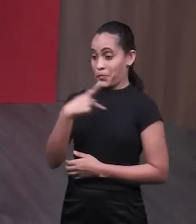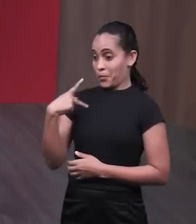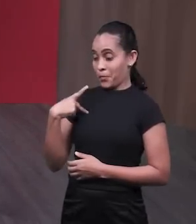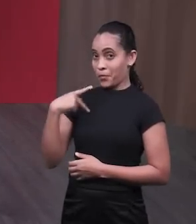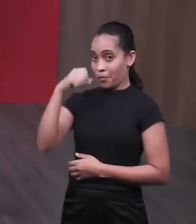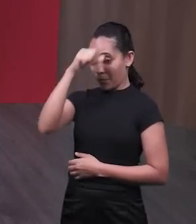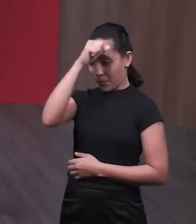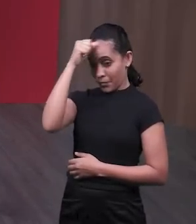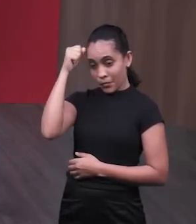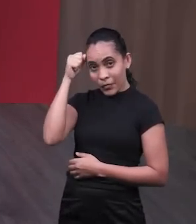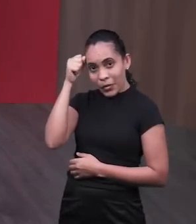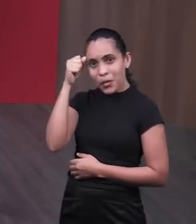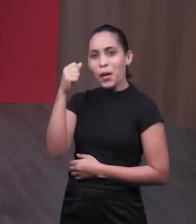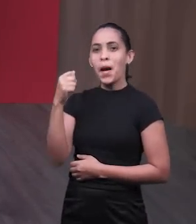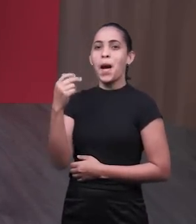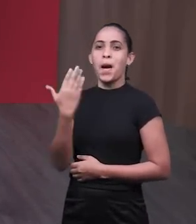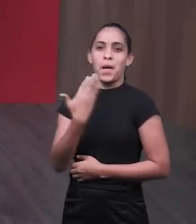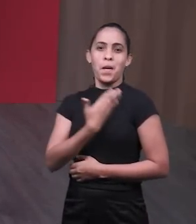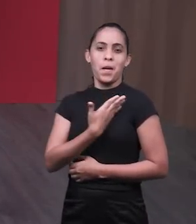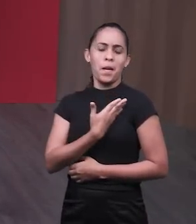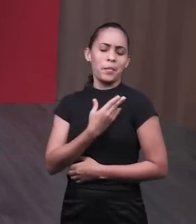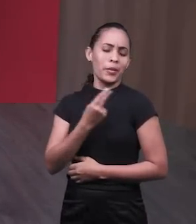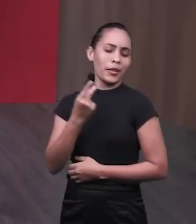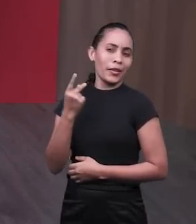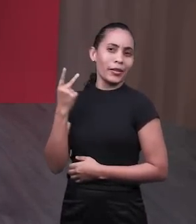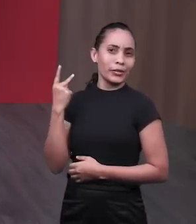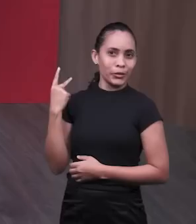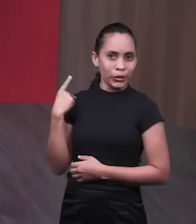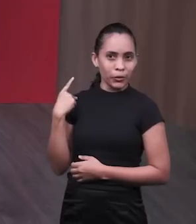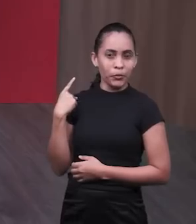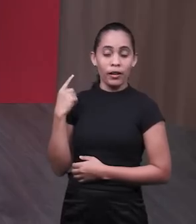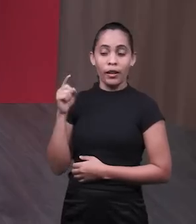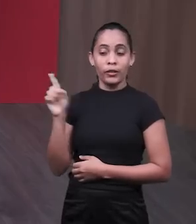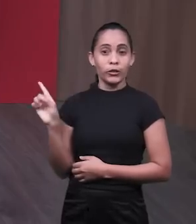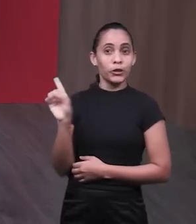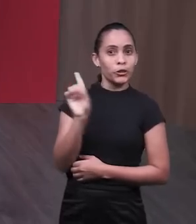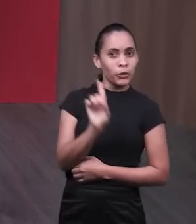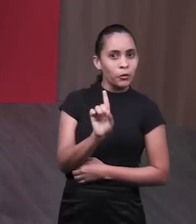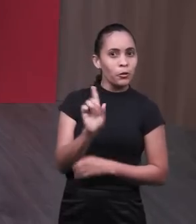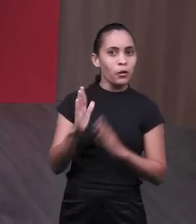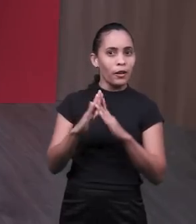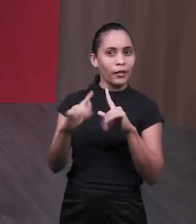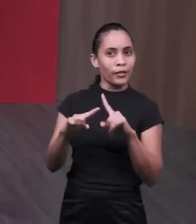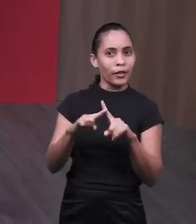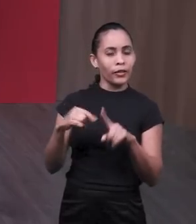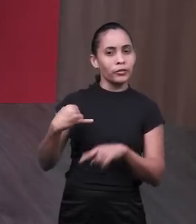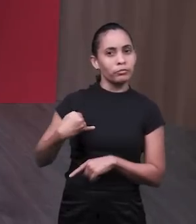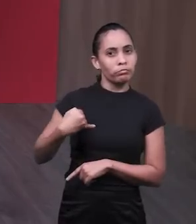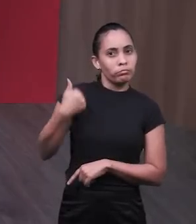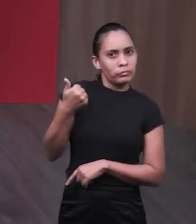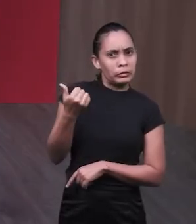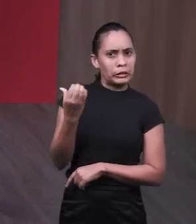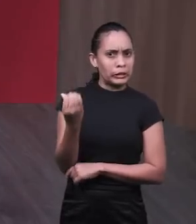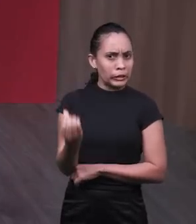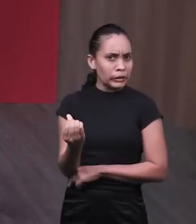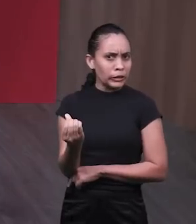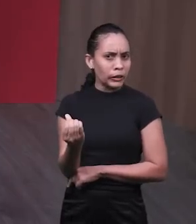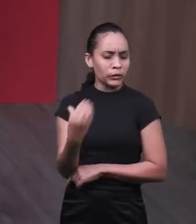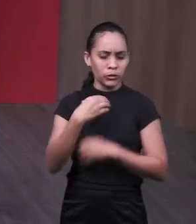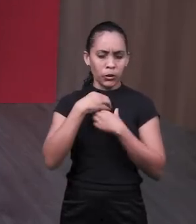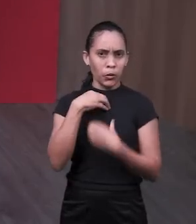Sérgio é um amigo de longa data. Quando eu cheguei na igreja, ainda muito jovem, 16 anos. Sérgio era obreiro na época